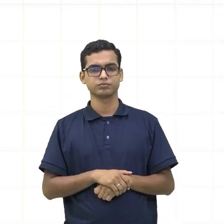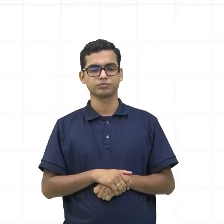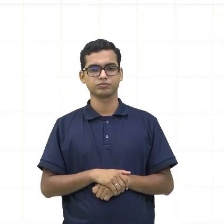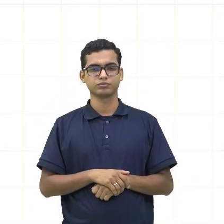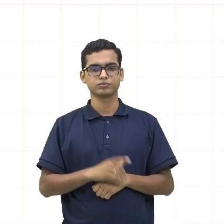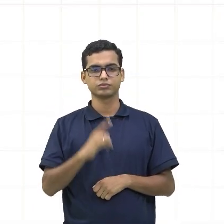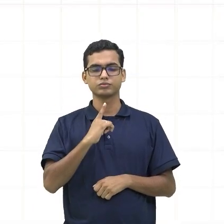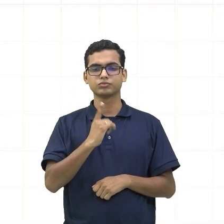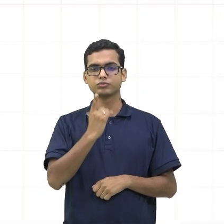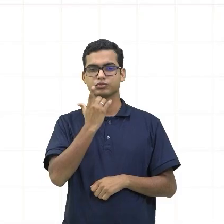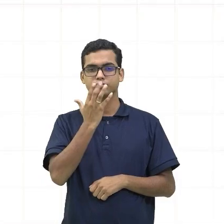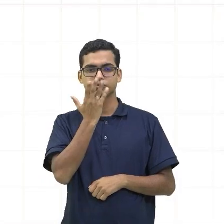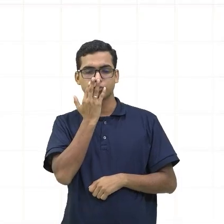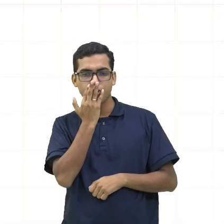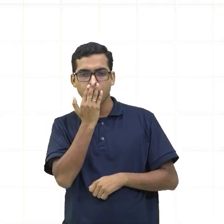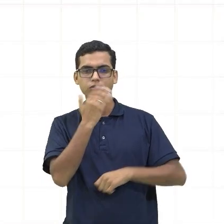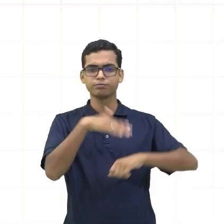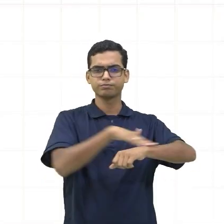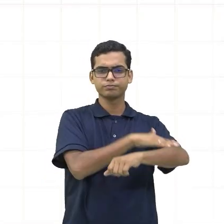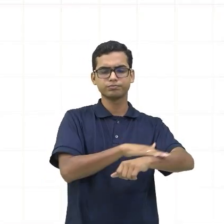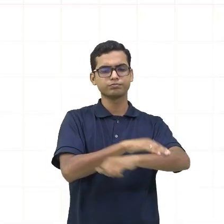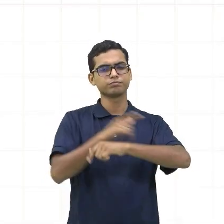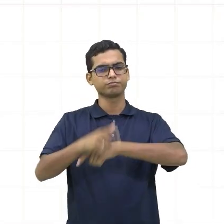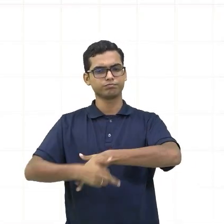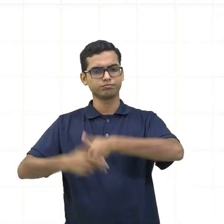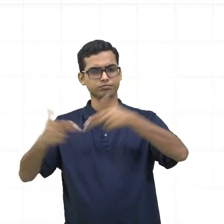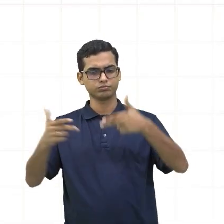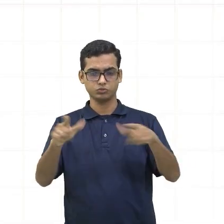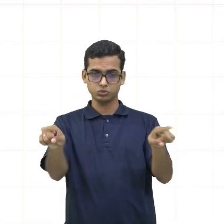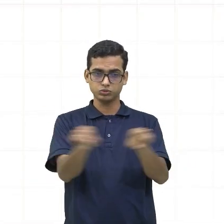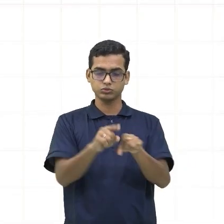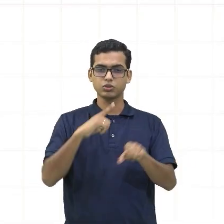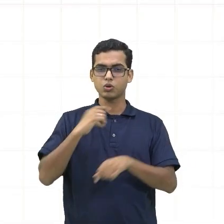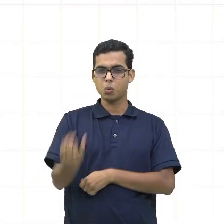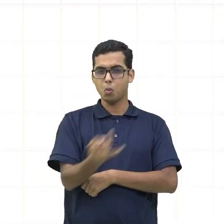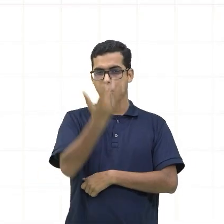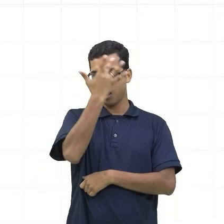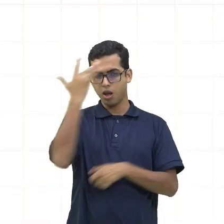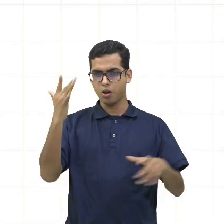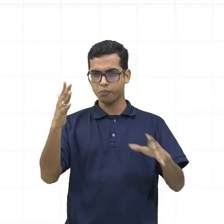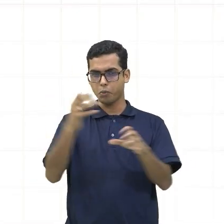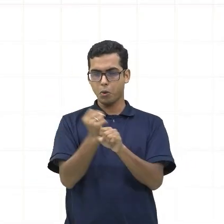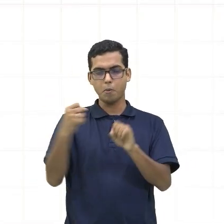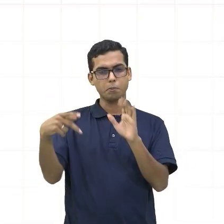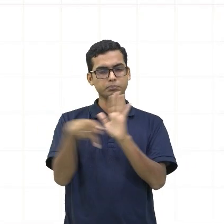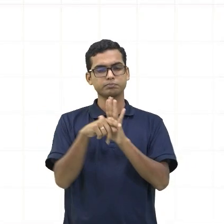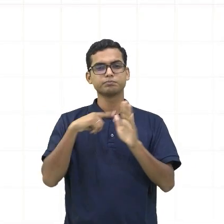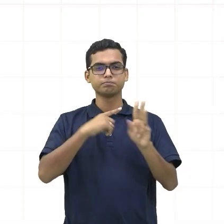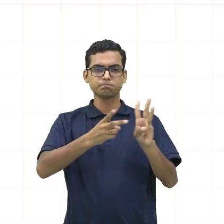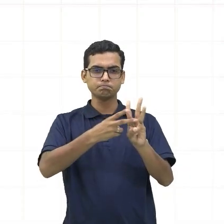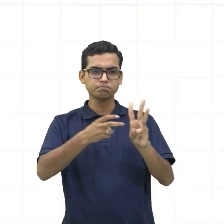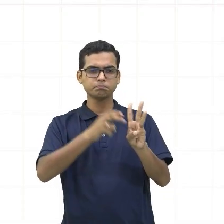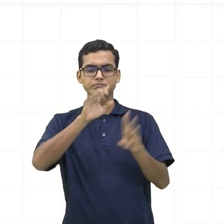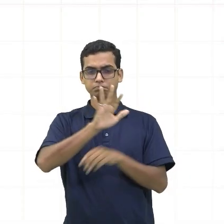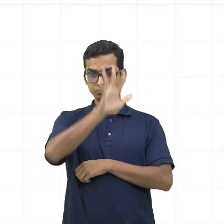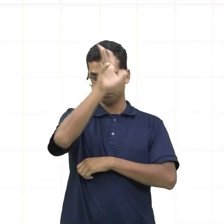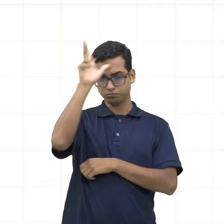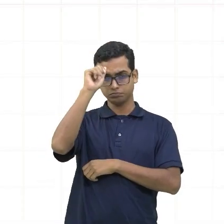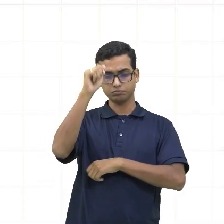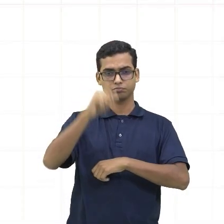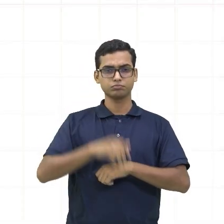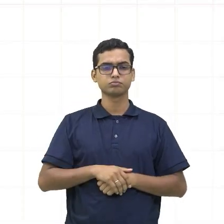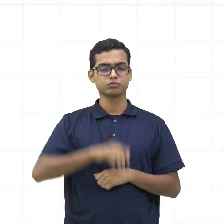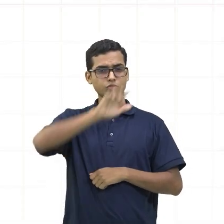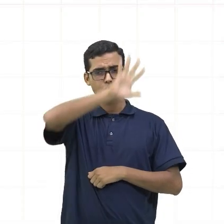ou raça. Então, por isso, o total de pessoas indígenas no Amazonas pode ser superior